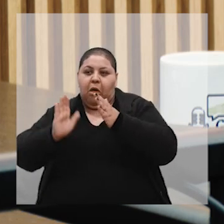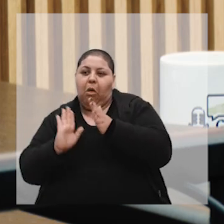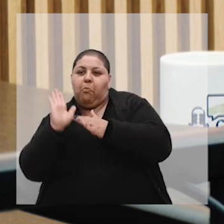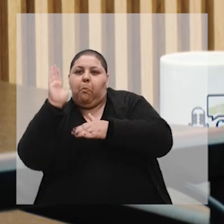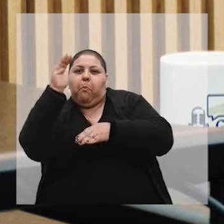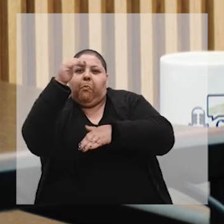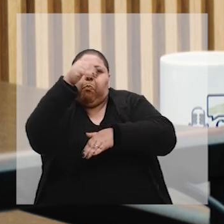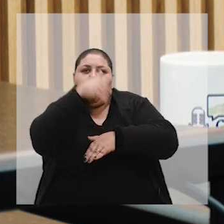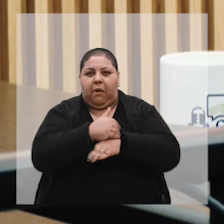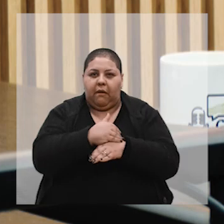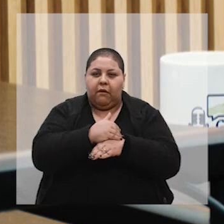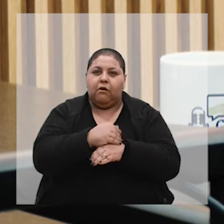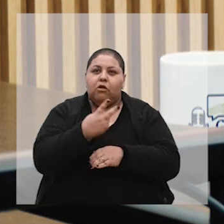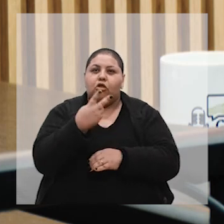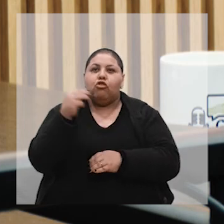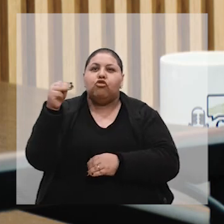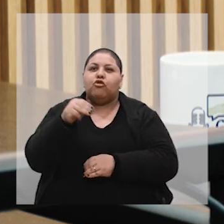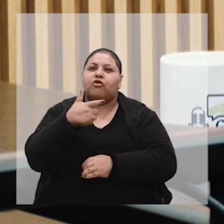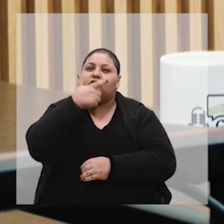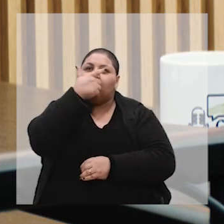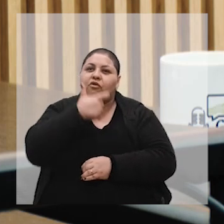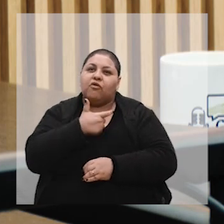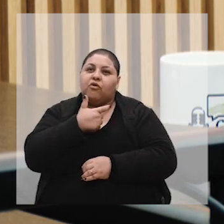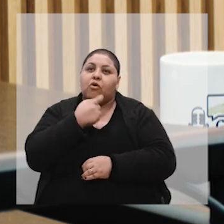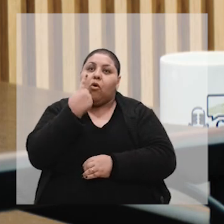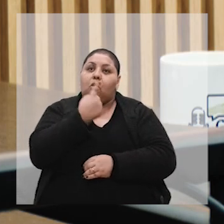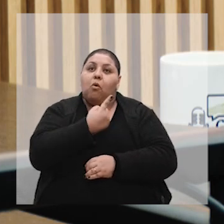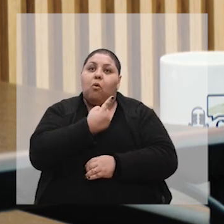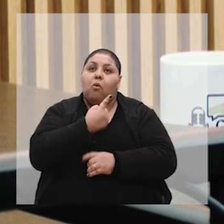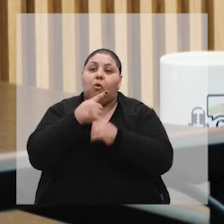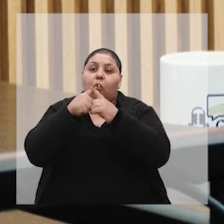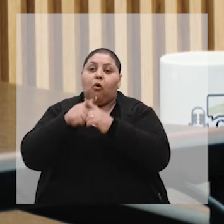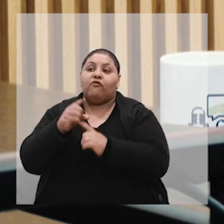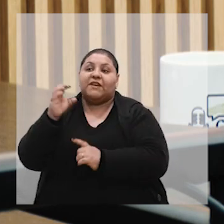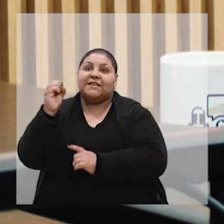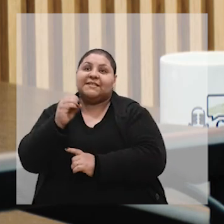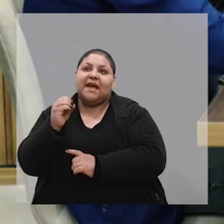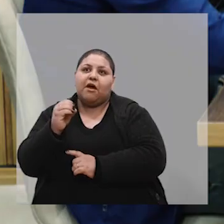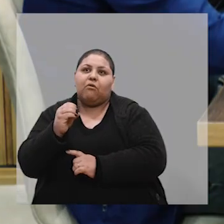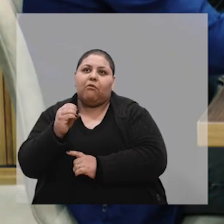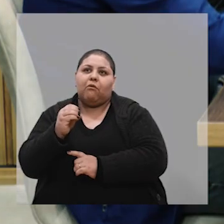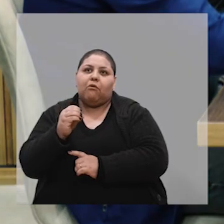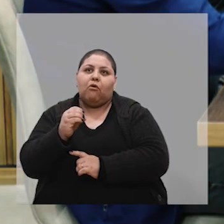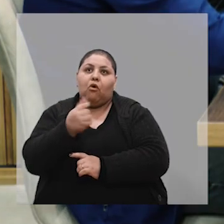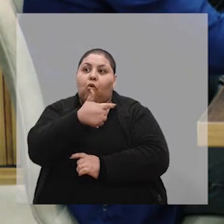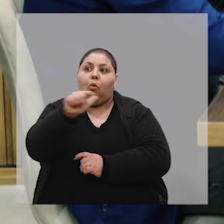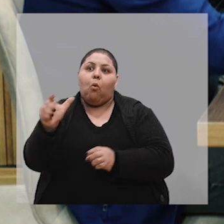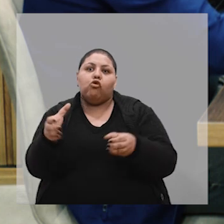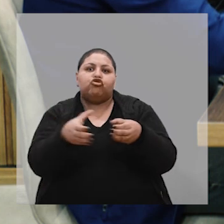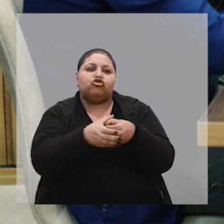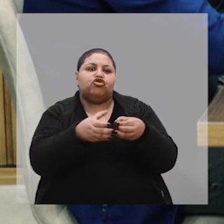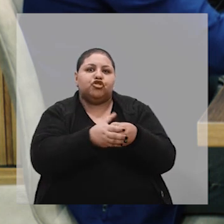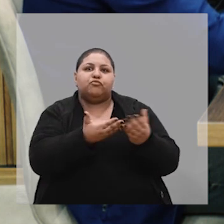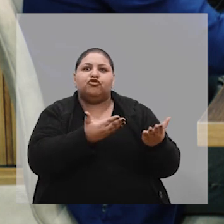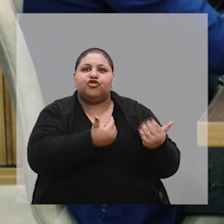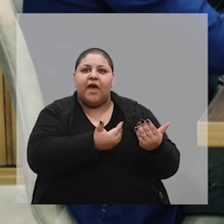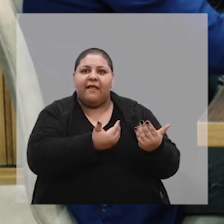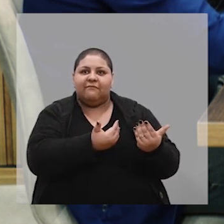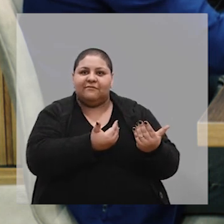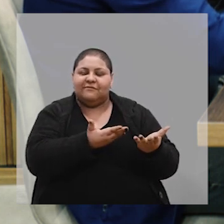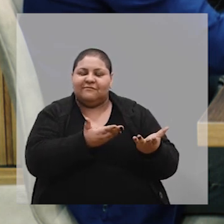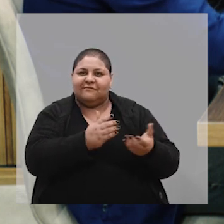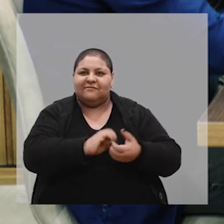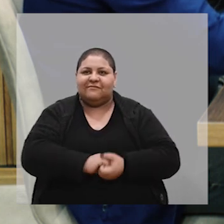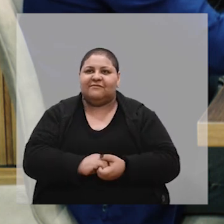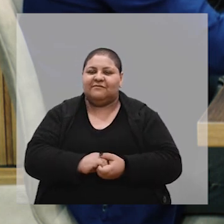balãozinho, coisa assim. Deu 2 minutos, eu acho, a gente tava com 1-0 no placar. Deu 2 minutos a gente tava com